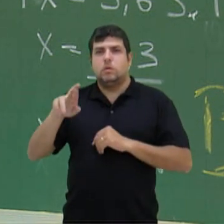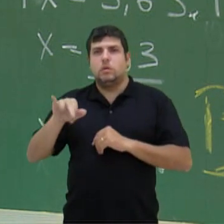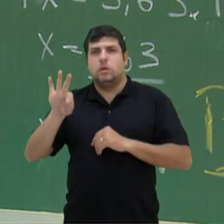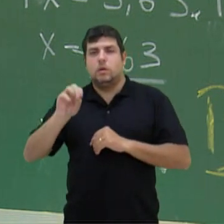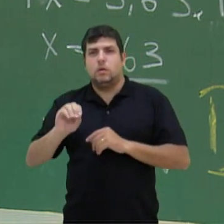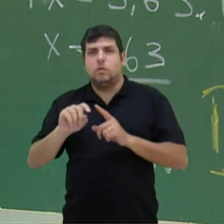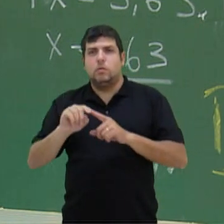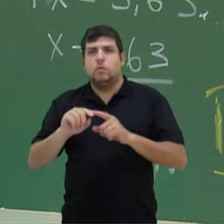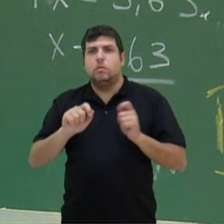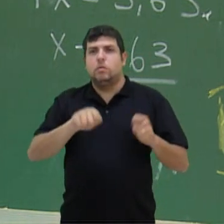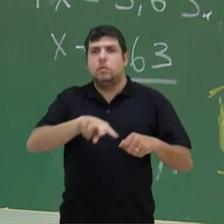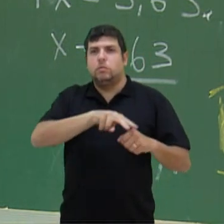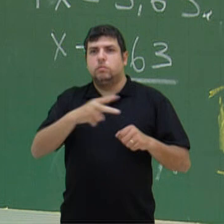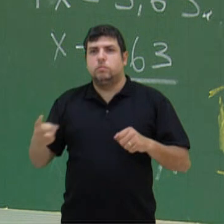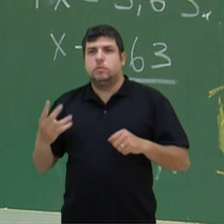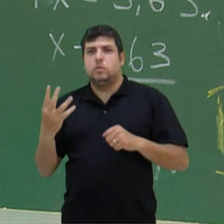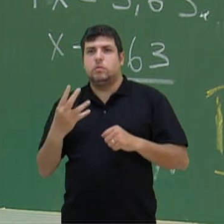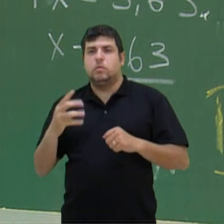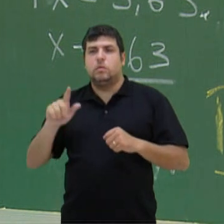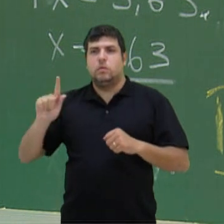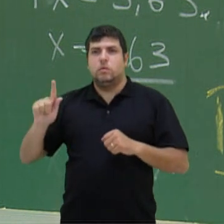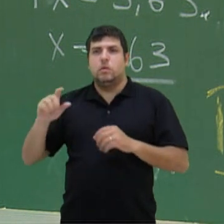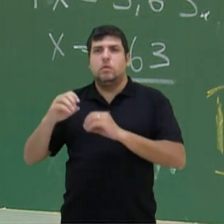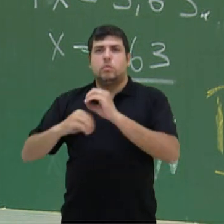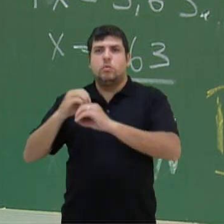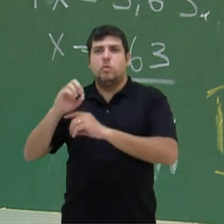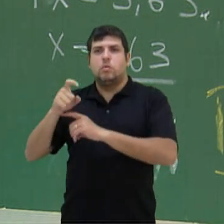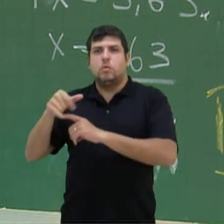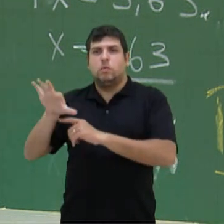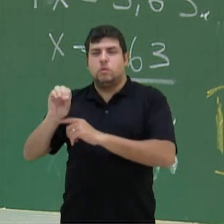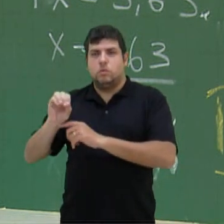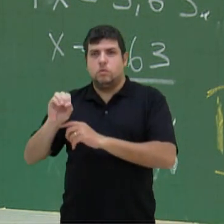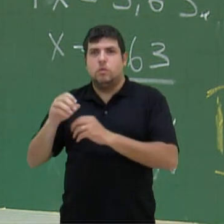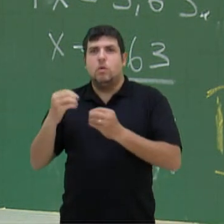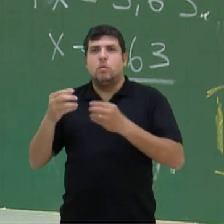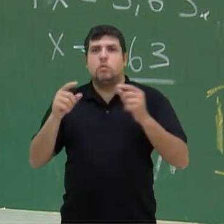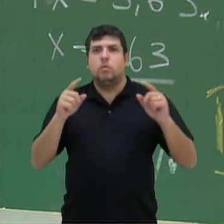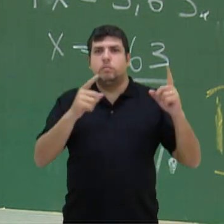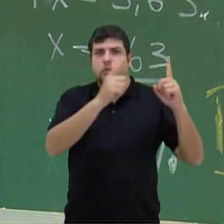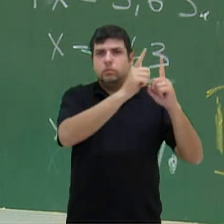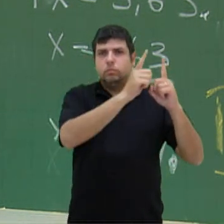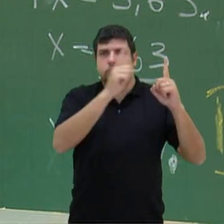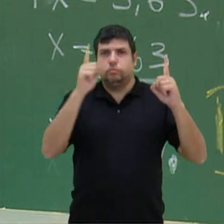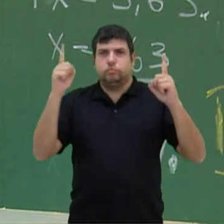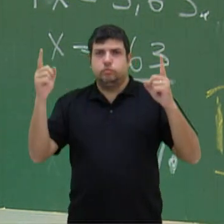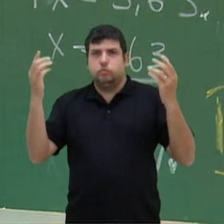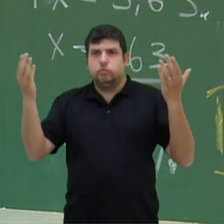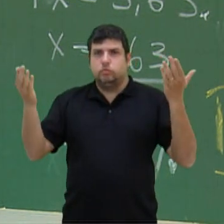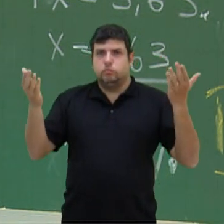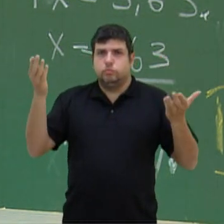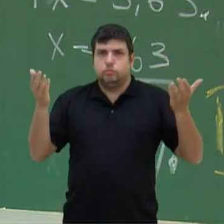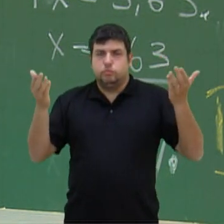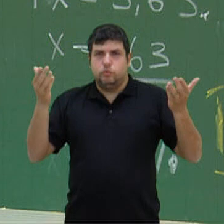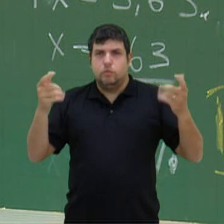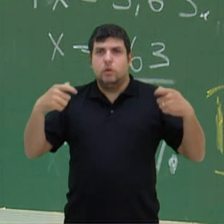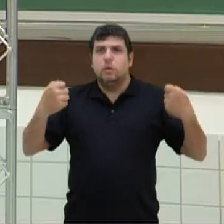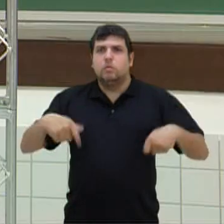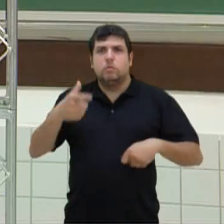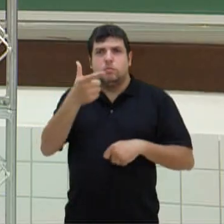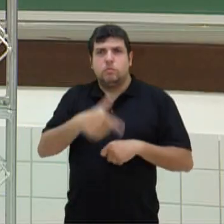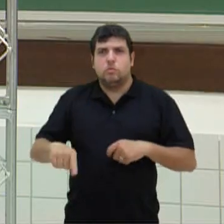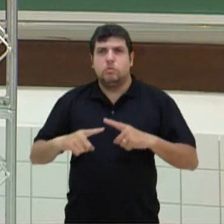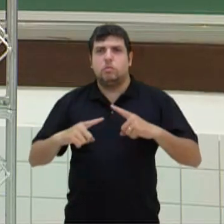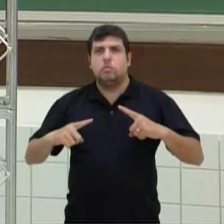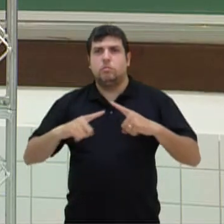44 do óxido. Tá? Como a proporção entre eles aqui na equação é de 1 para 1, a gente não vai precisar multiplicar de novo, tá?